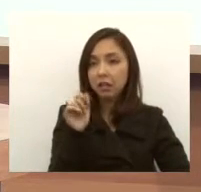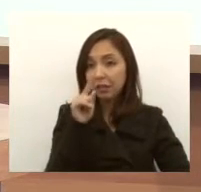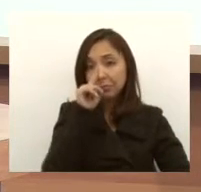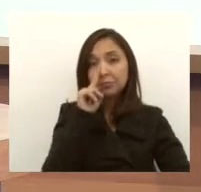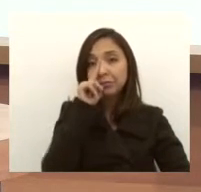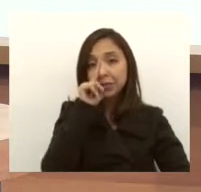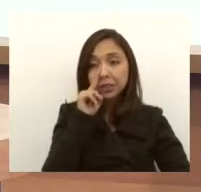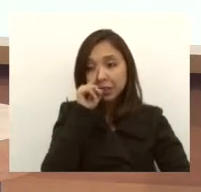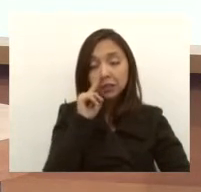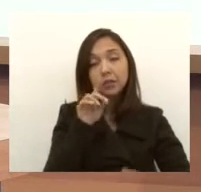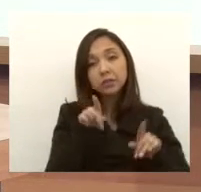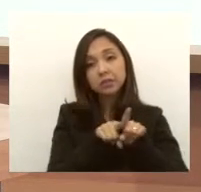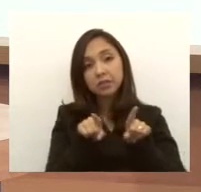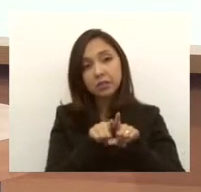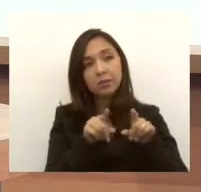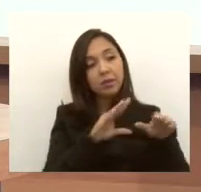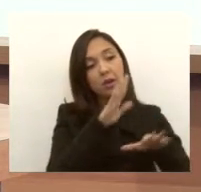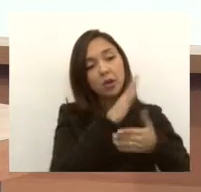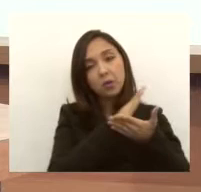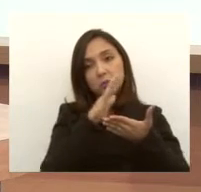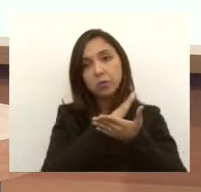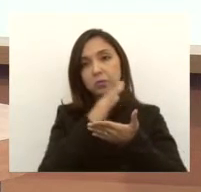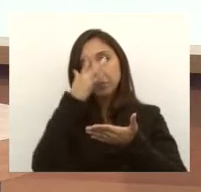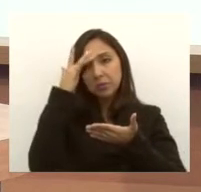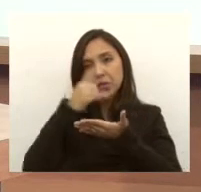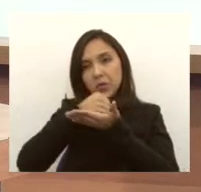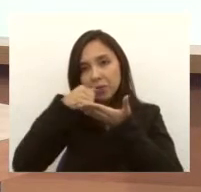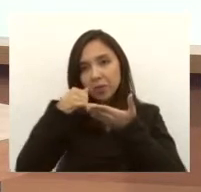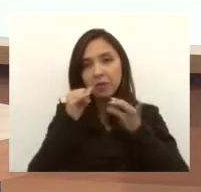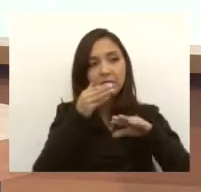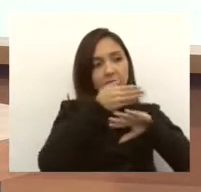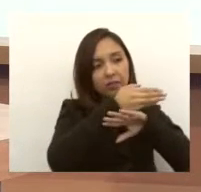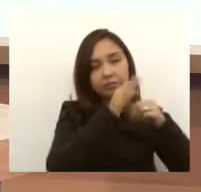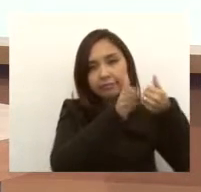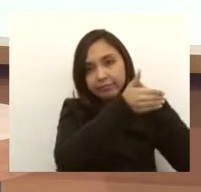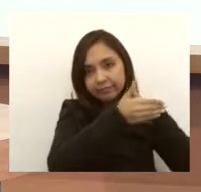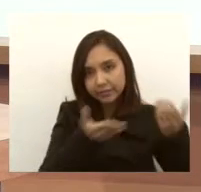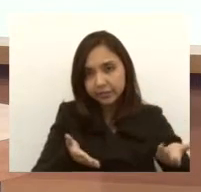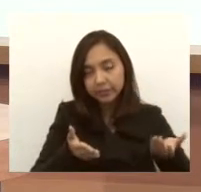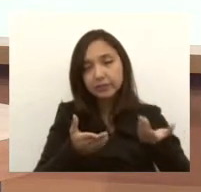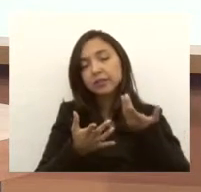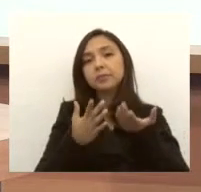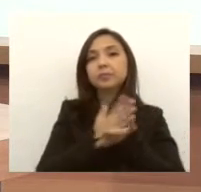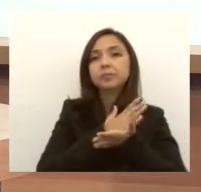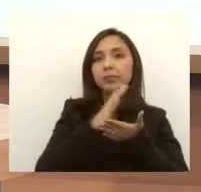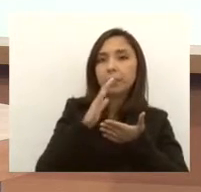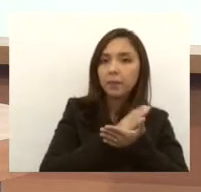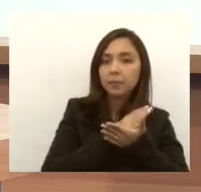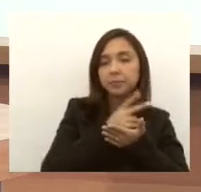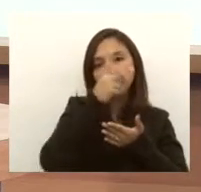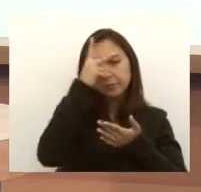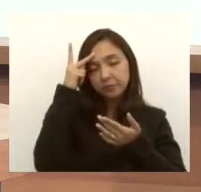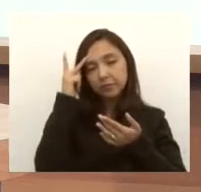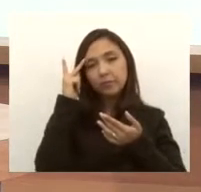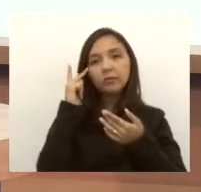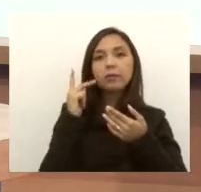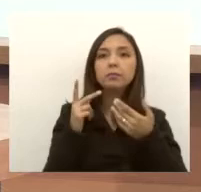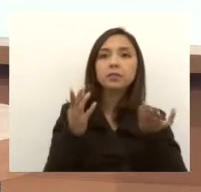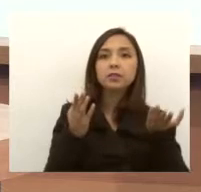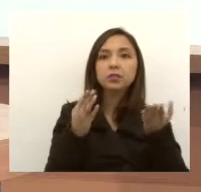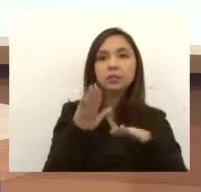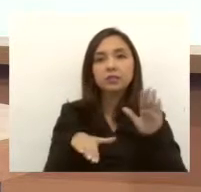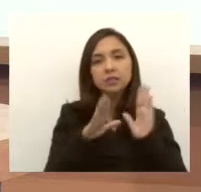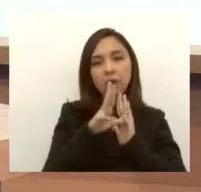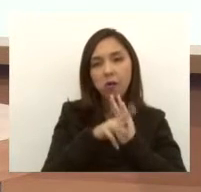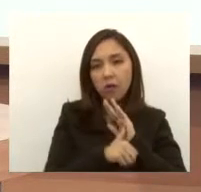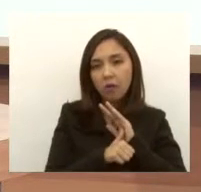servindo de esconderijo para usuários de droga, servindo de esconderijo para pessoas que possam estar praticando